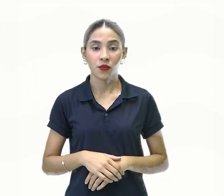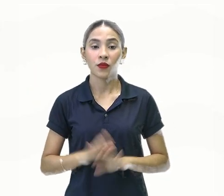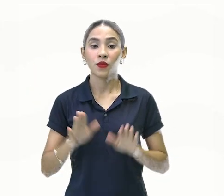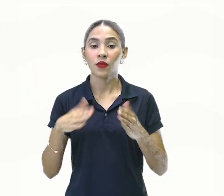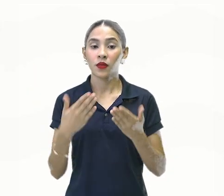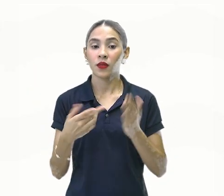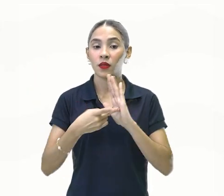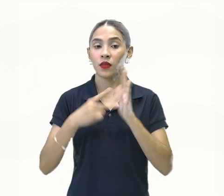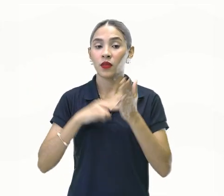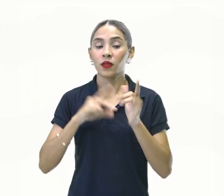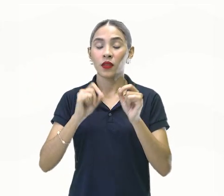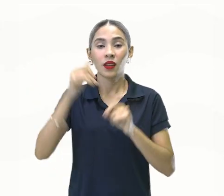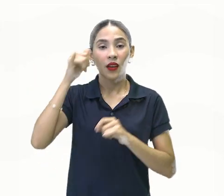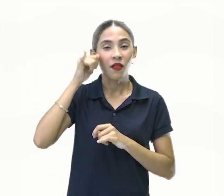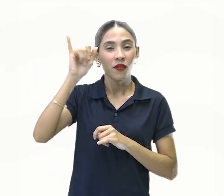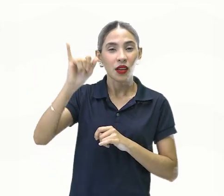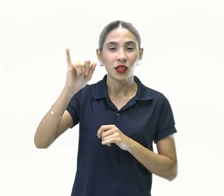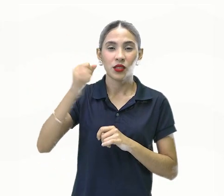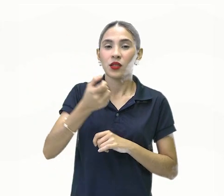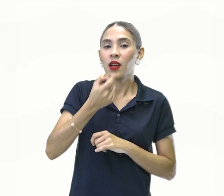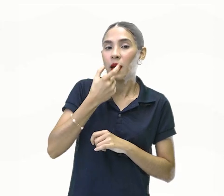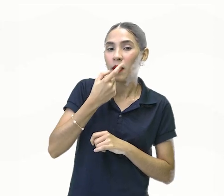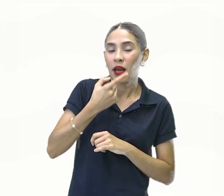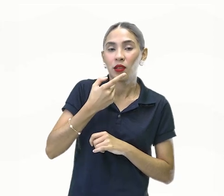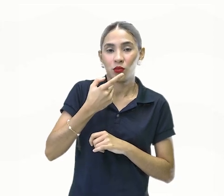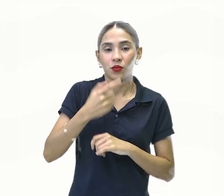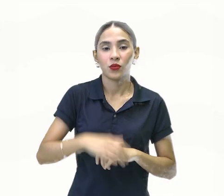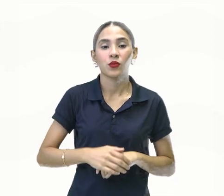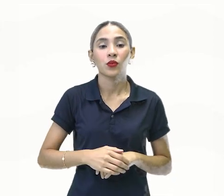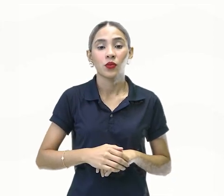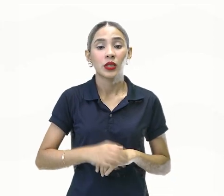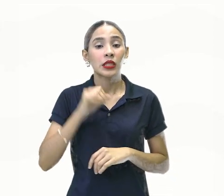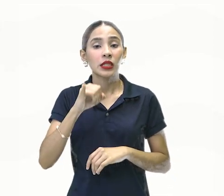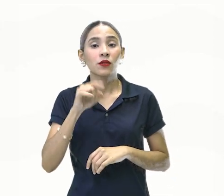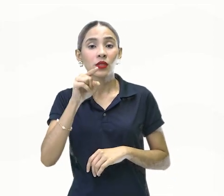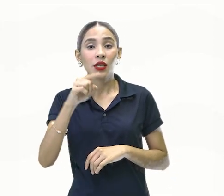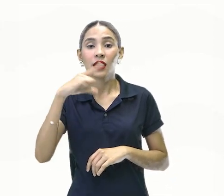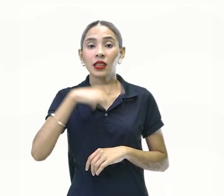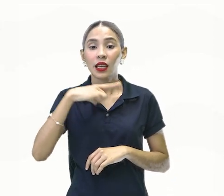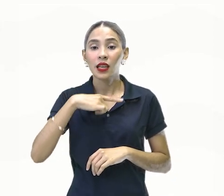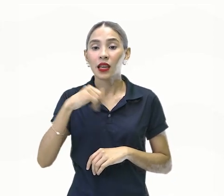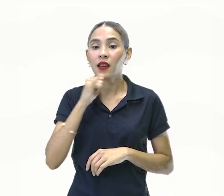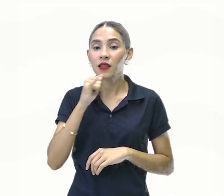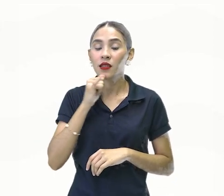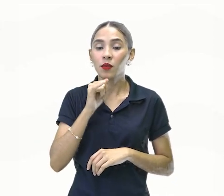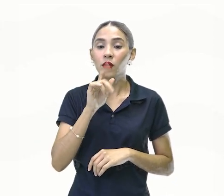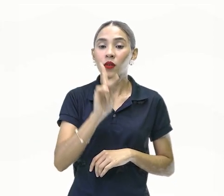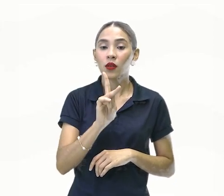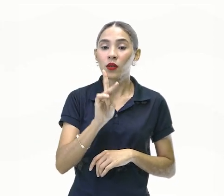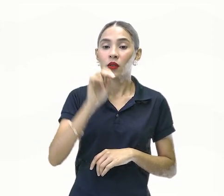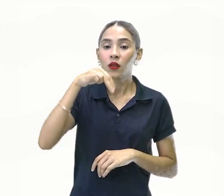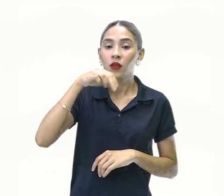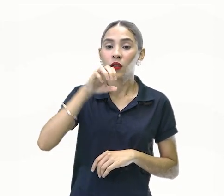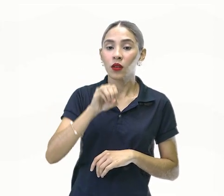Então, evite tomar esse tipo de medicação se você tem uma conhecida,